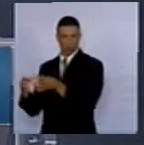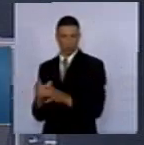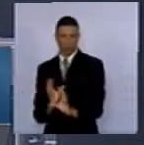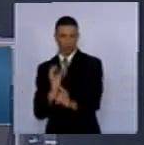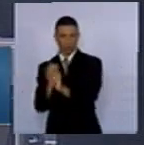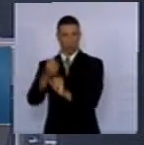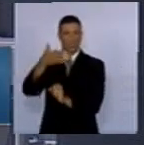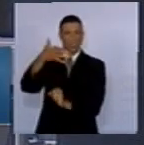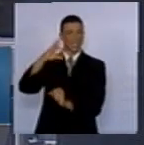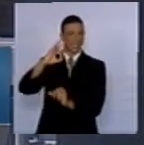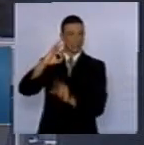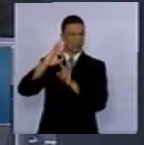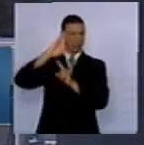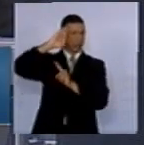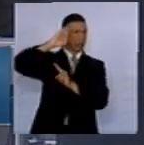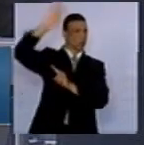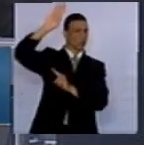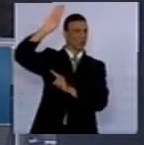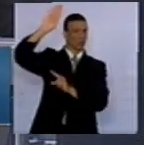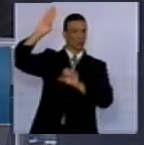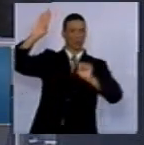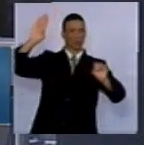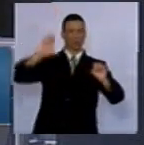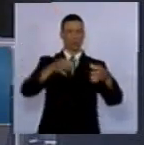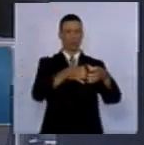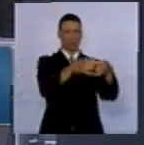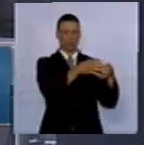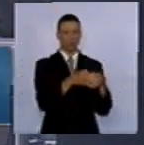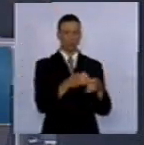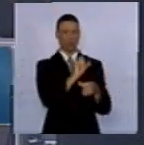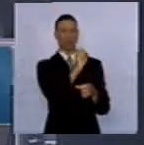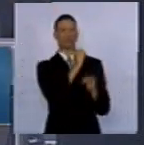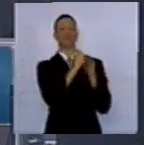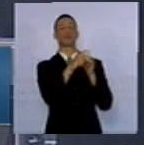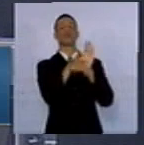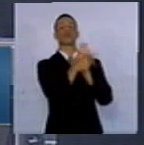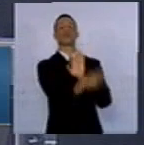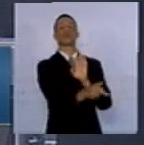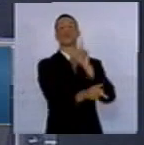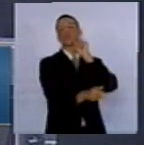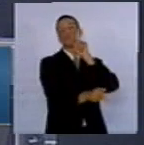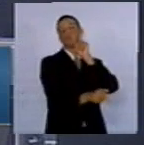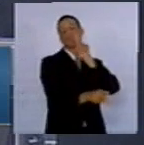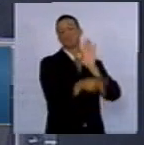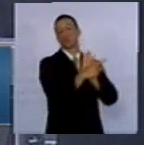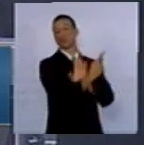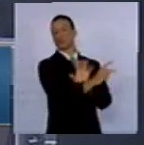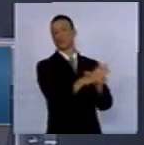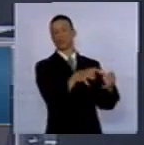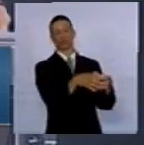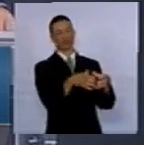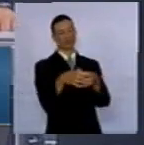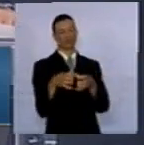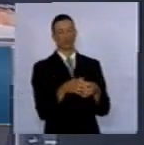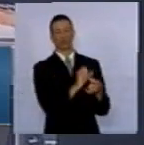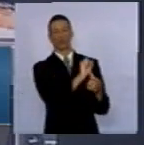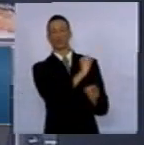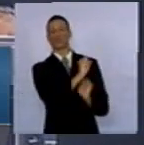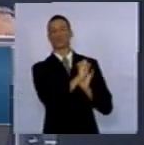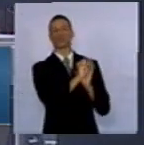comunicação mediática oito são estadunidenses oito são estadunidenses